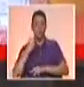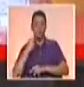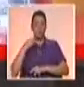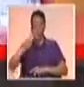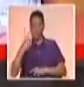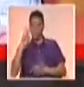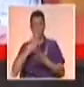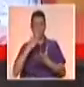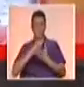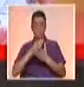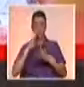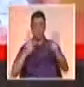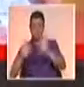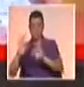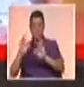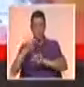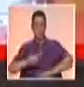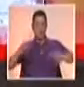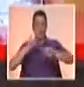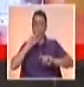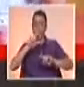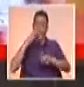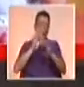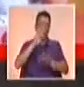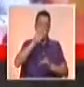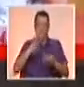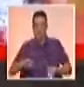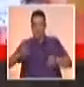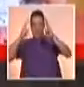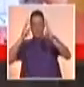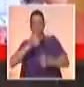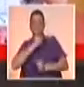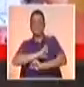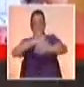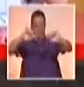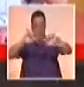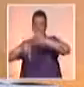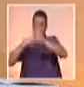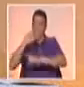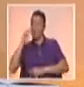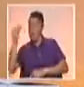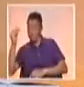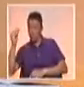dois cursos à escolha, não os cursos. Portanto, nunca tem as opções, nem a liberdade de escolha que os outros alunos têm.